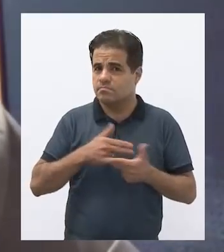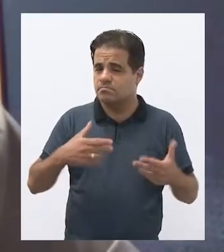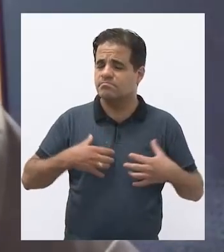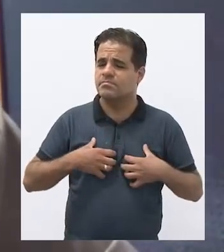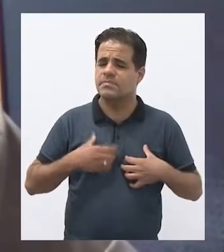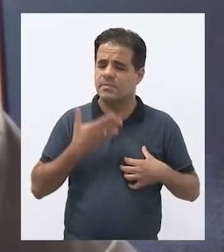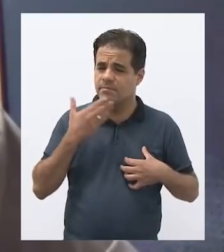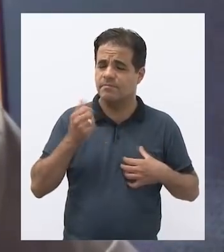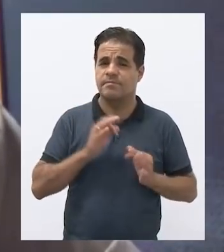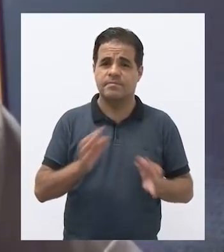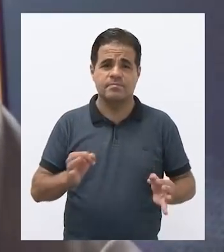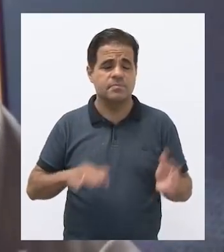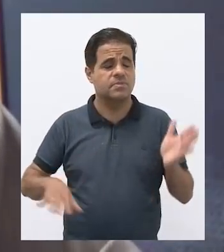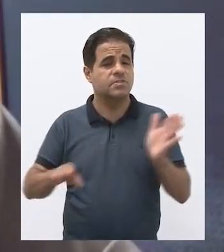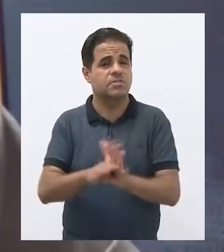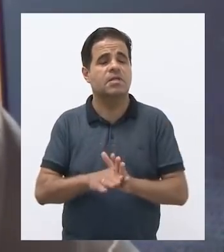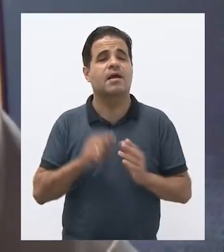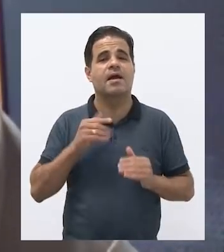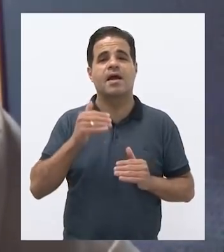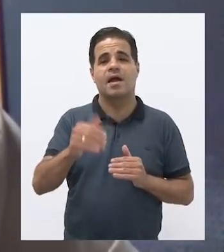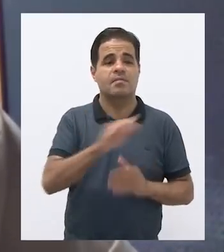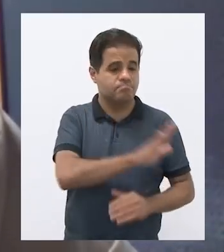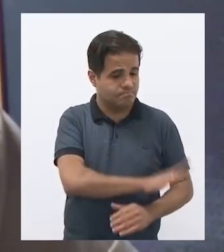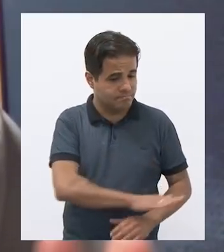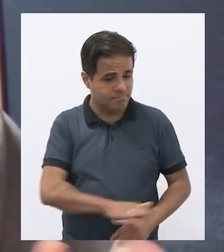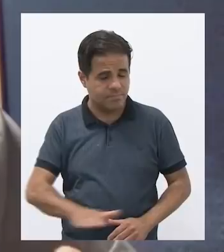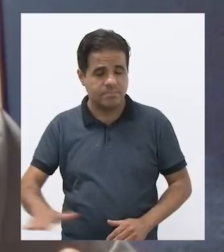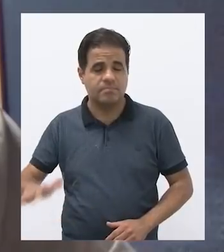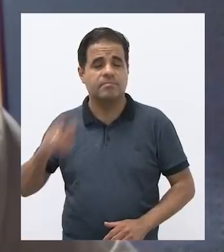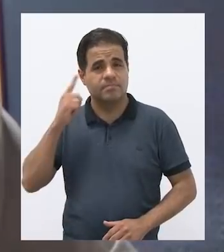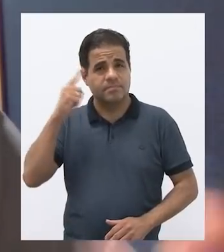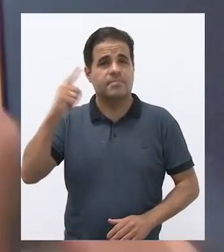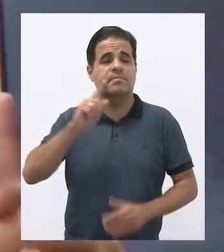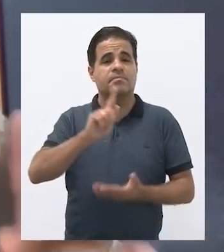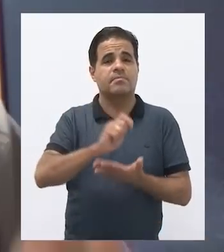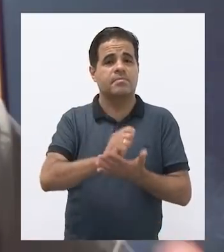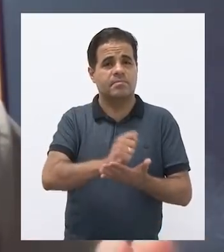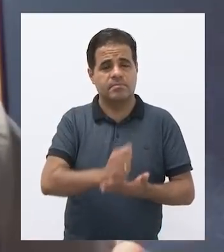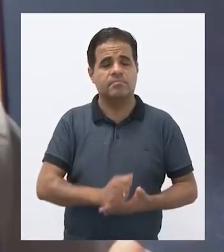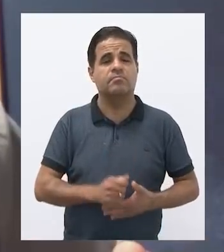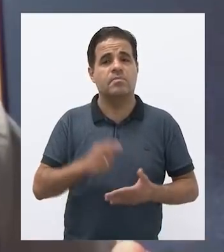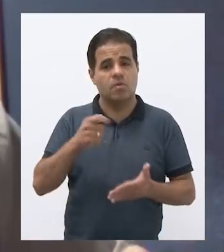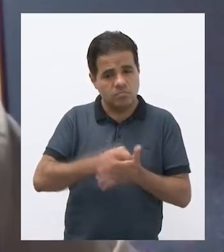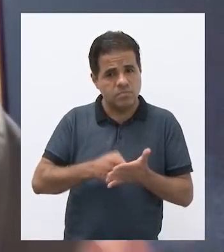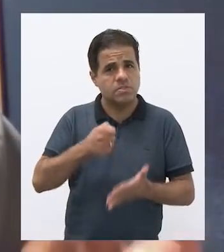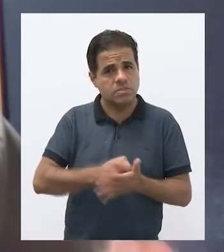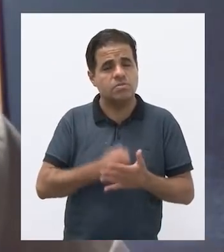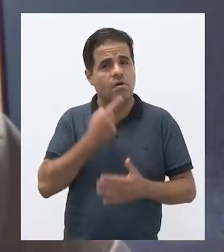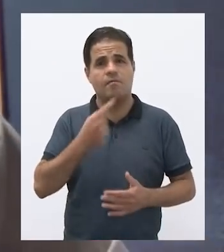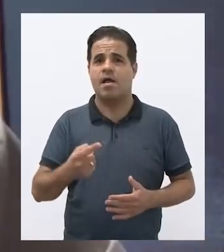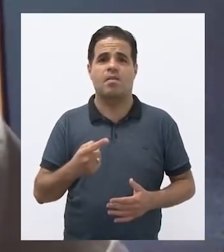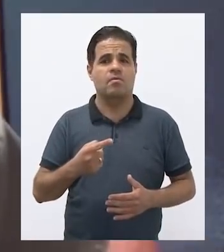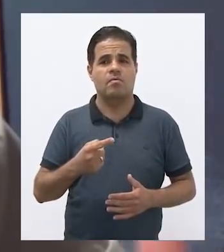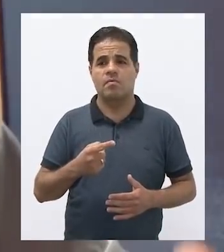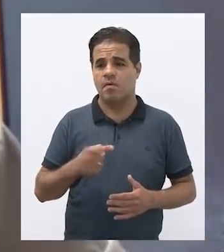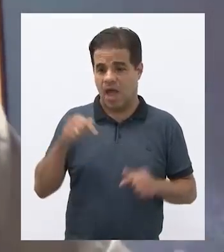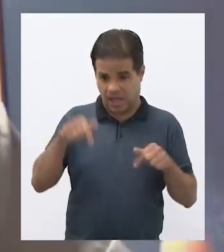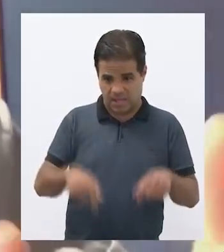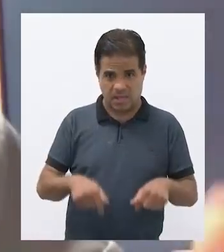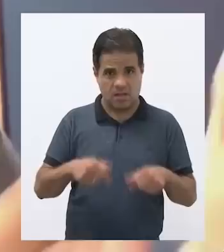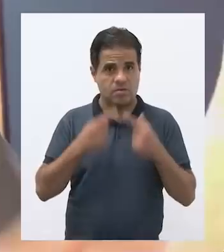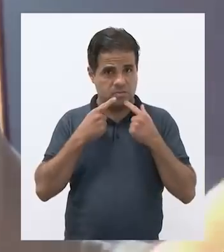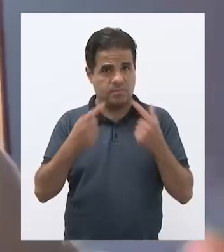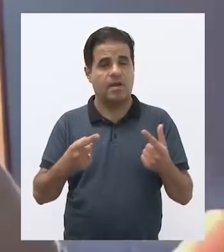mais simples de você chegar na molecada por meio da gamificação. Que eu insisto, gente, não, aqui nós estamos